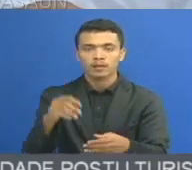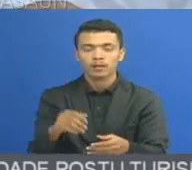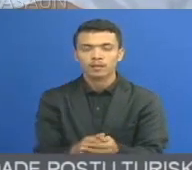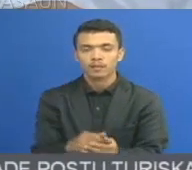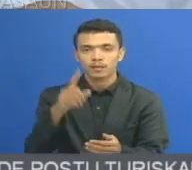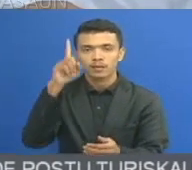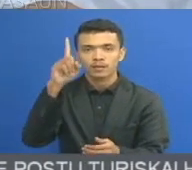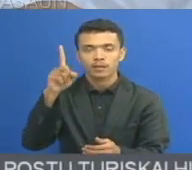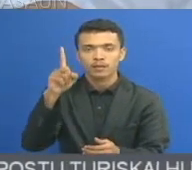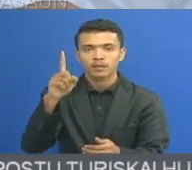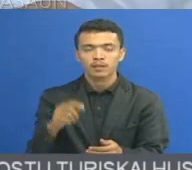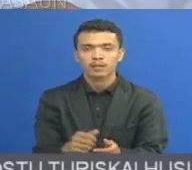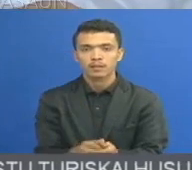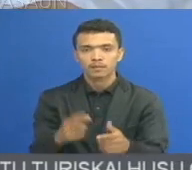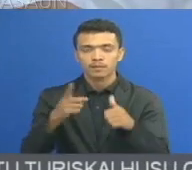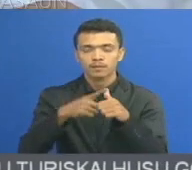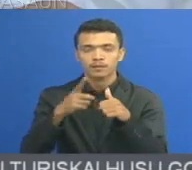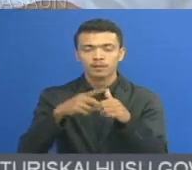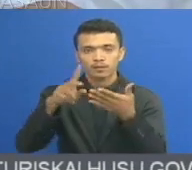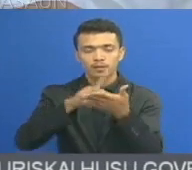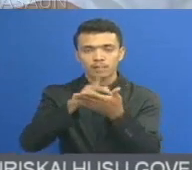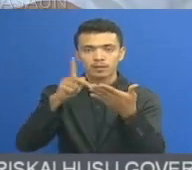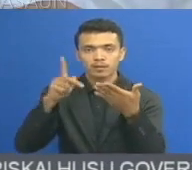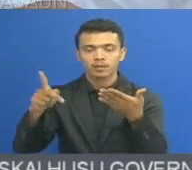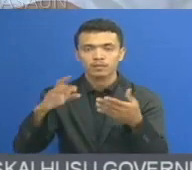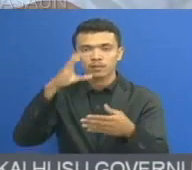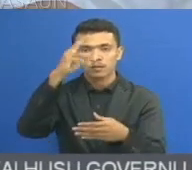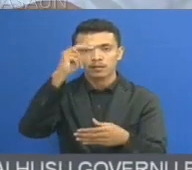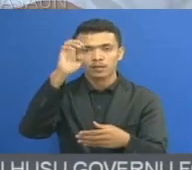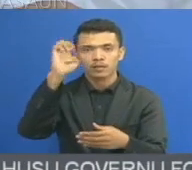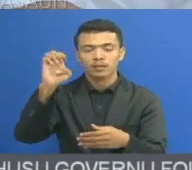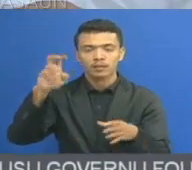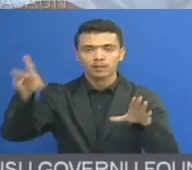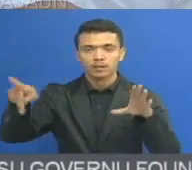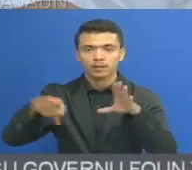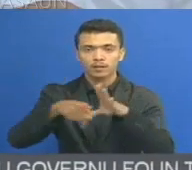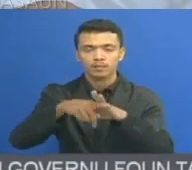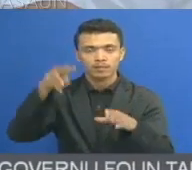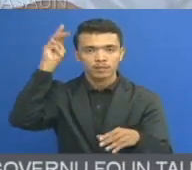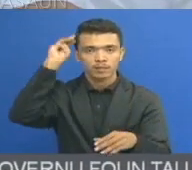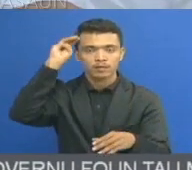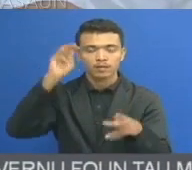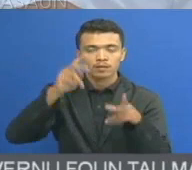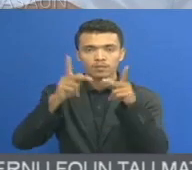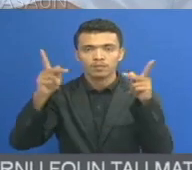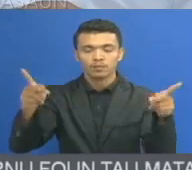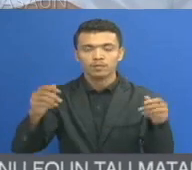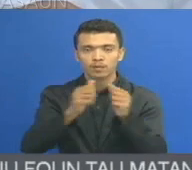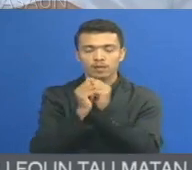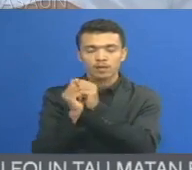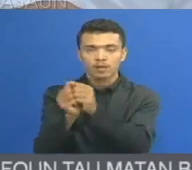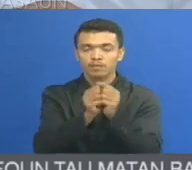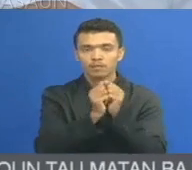ida ia indisu crime. Tamane CNE se participa ba Ministério Público. Hamutuk